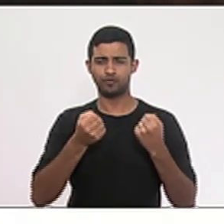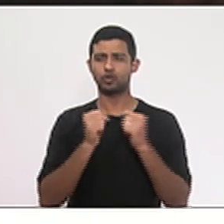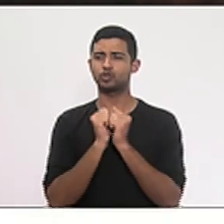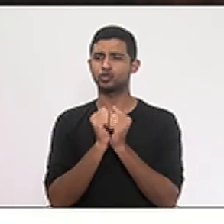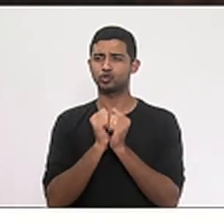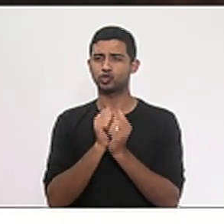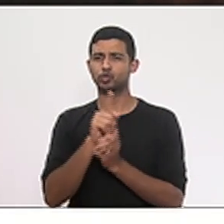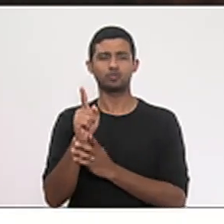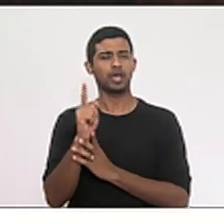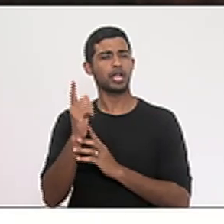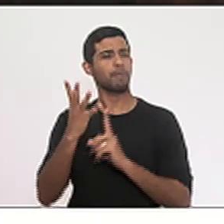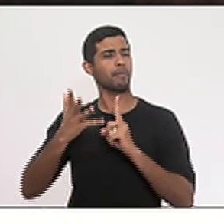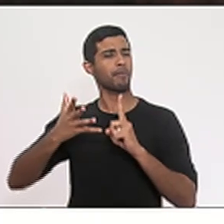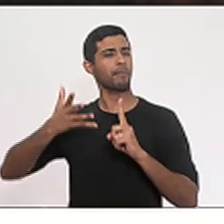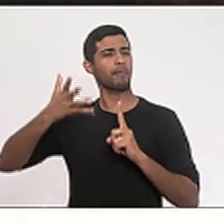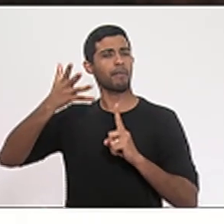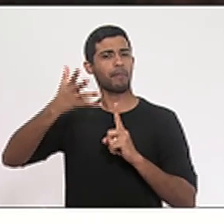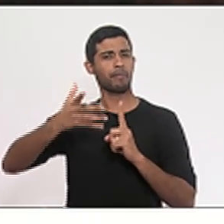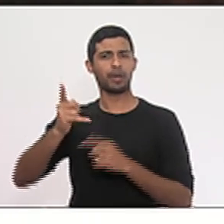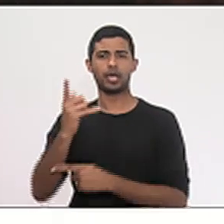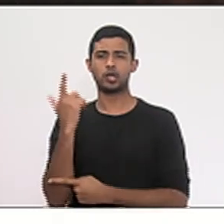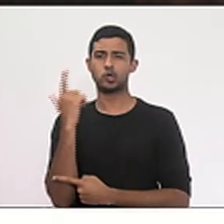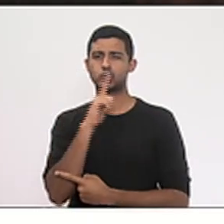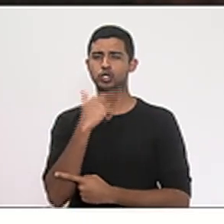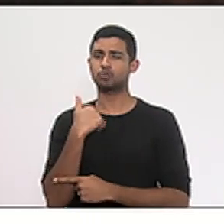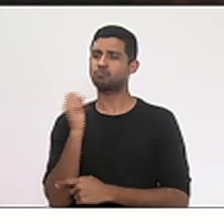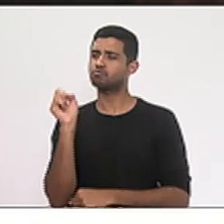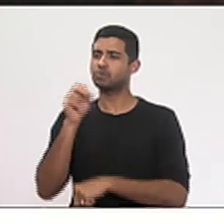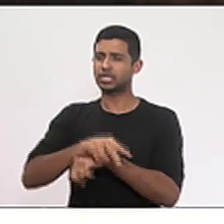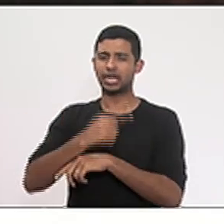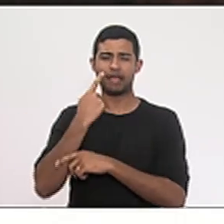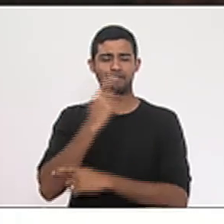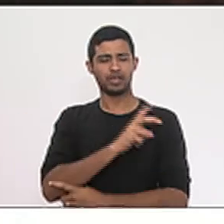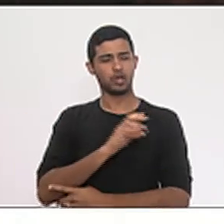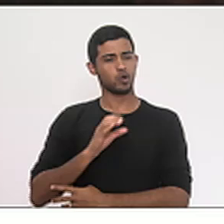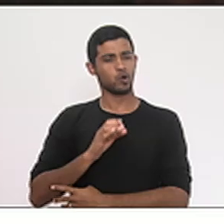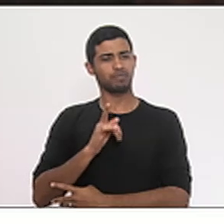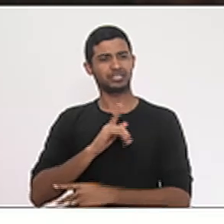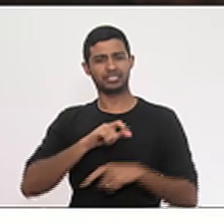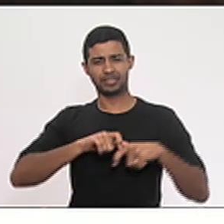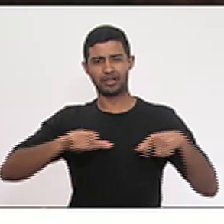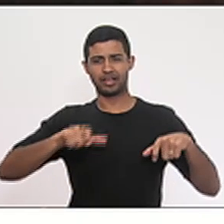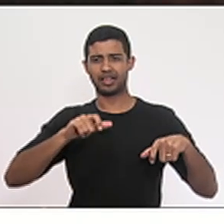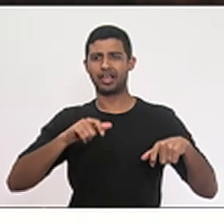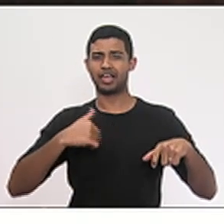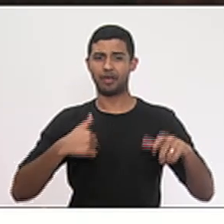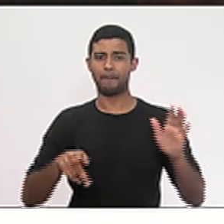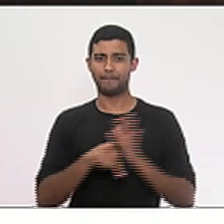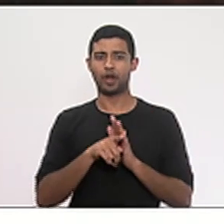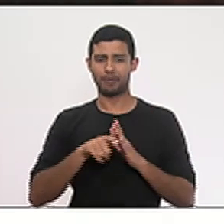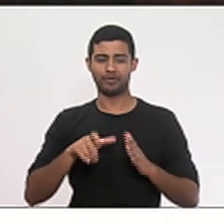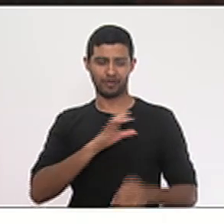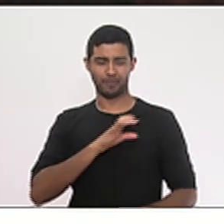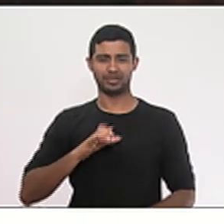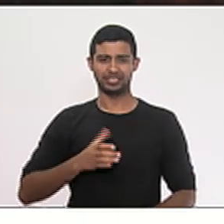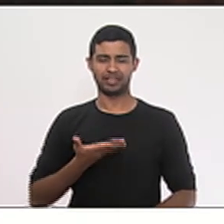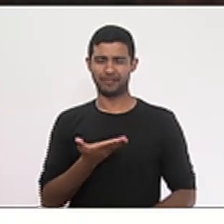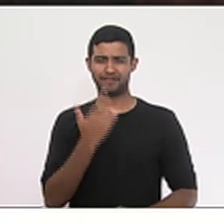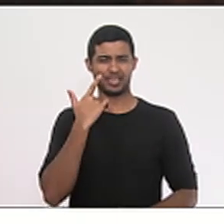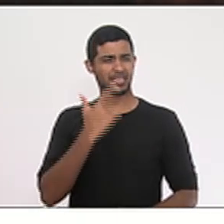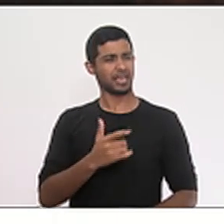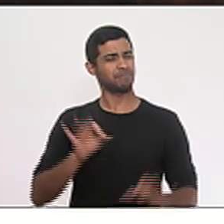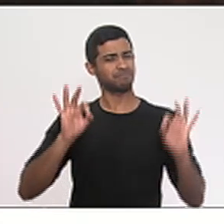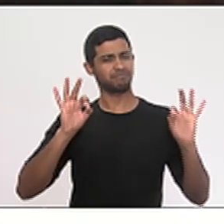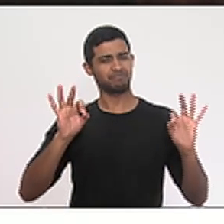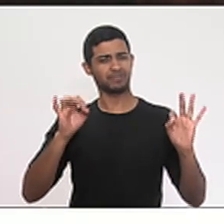da sua articulação, conseguiu que eu ingressasse à Comissão de Saneamento, que hoje faço parte, comissão que